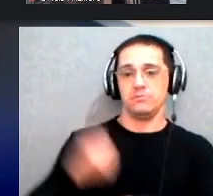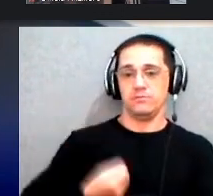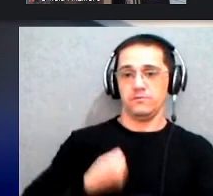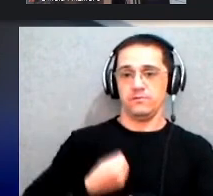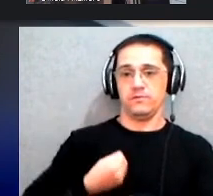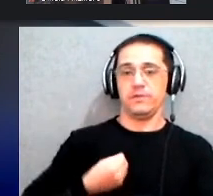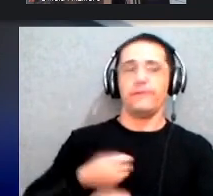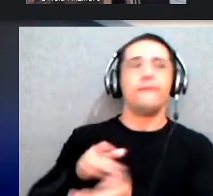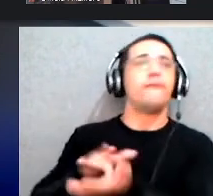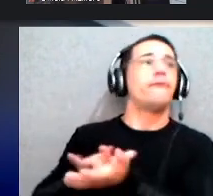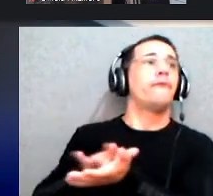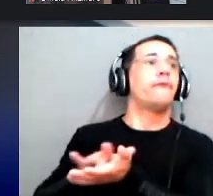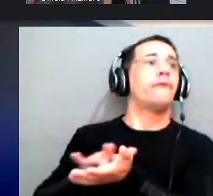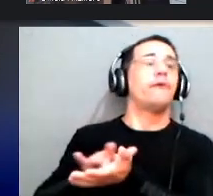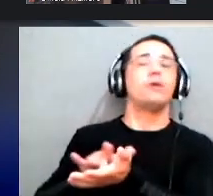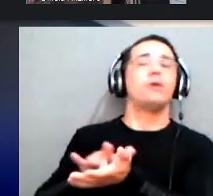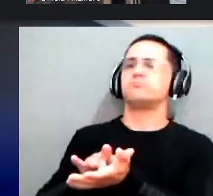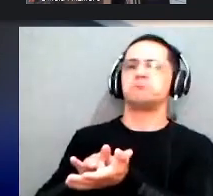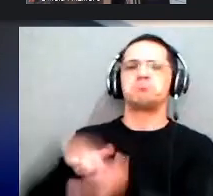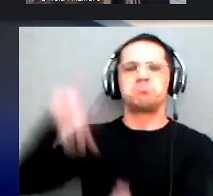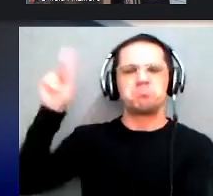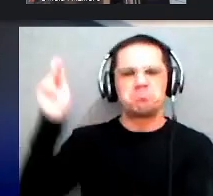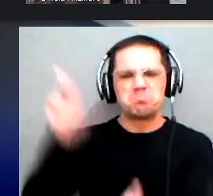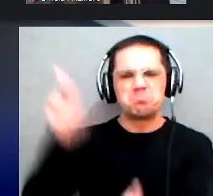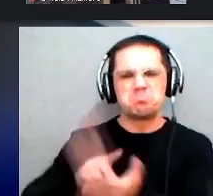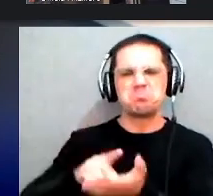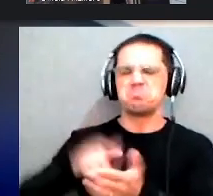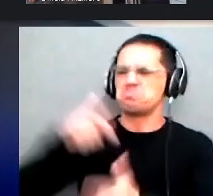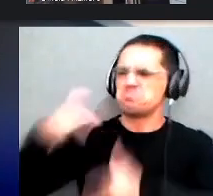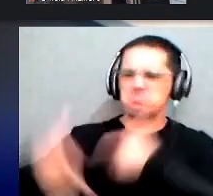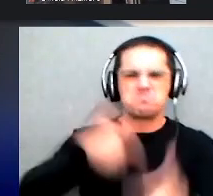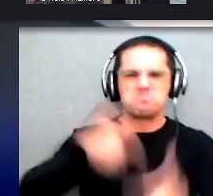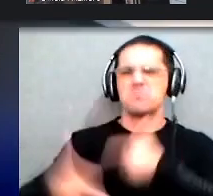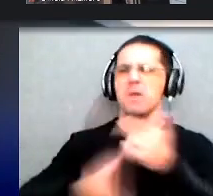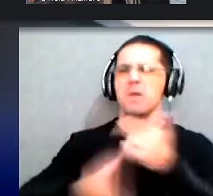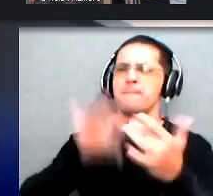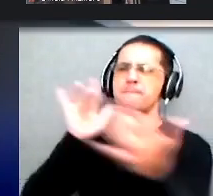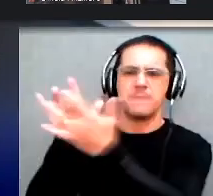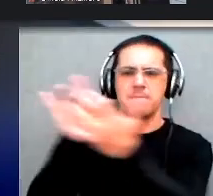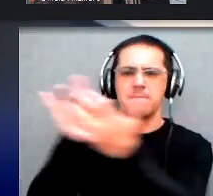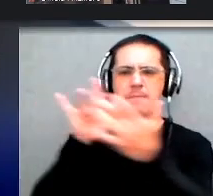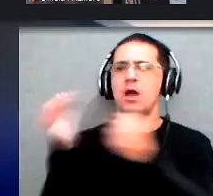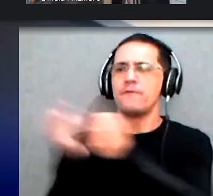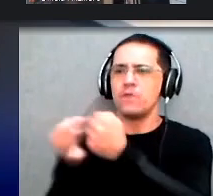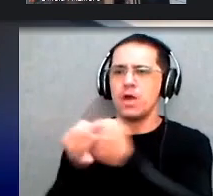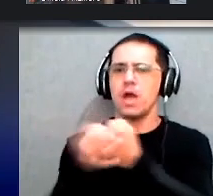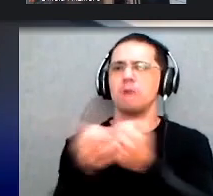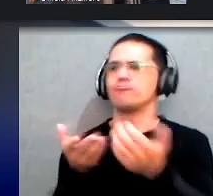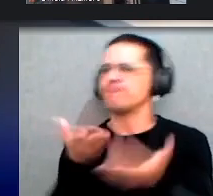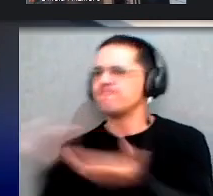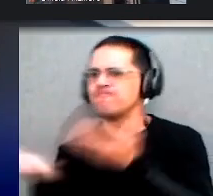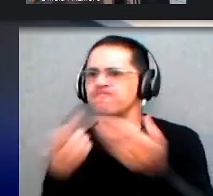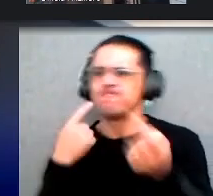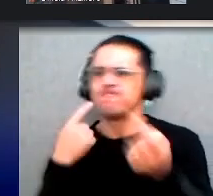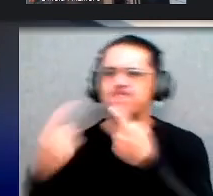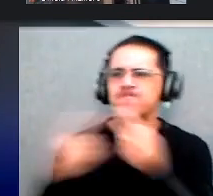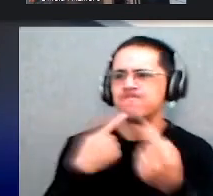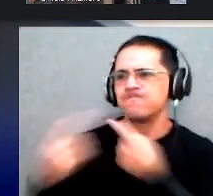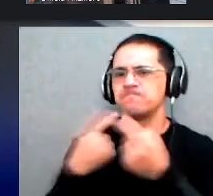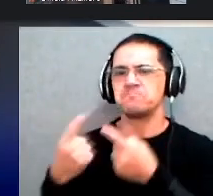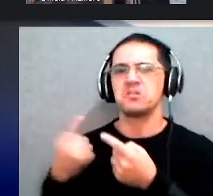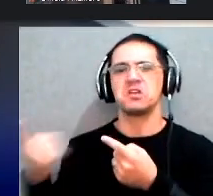atuando diariamente em contato com os advogados e com as entidades que representam a advocacia. Então, é um guerreiro